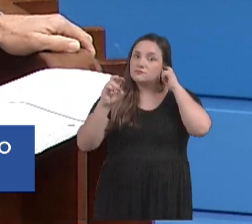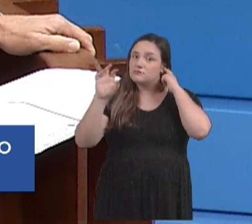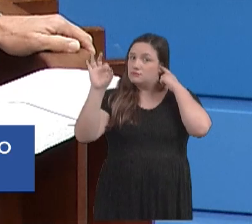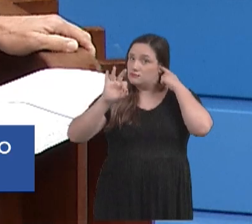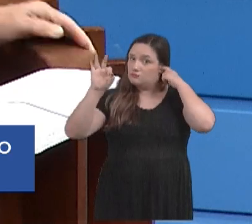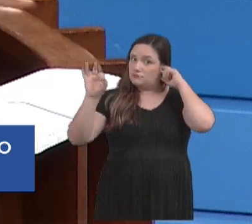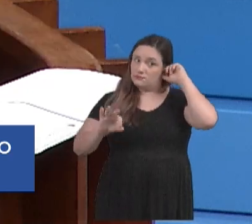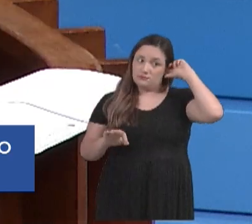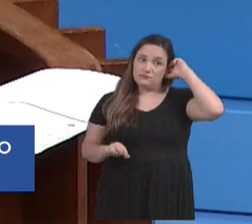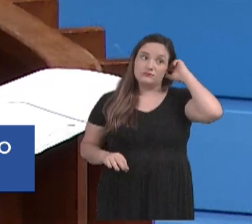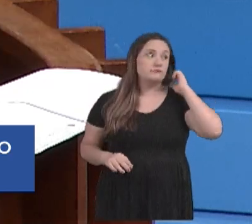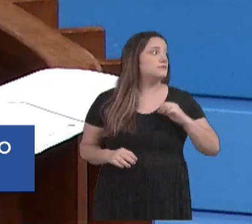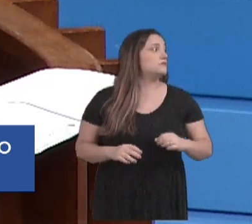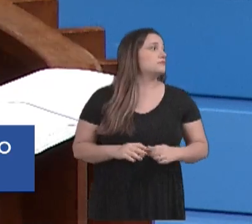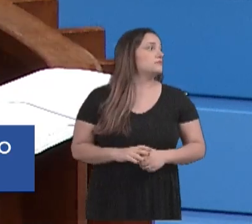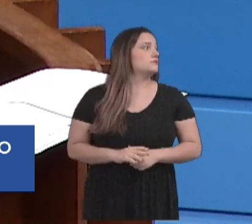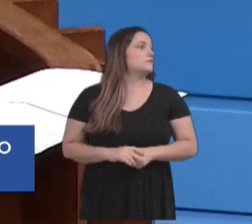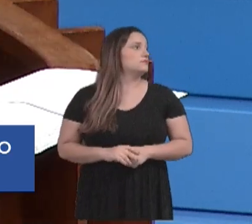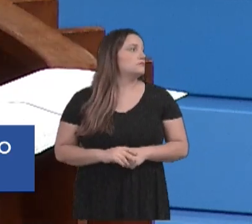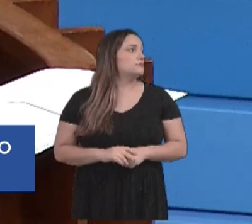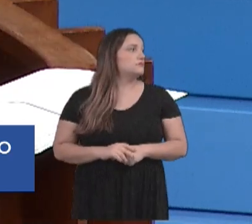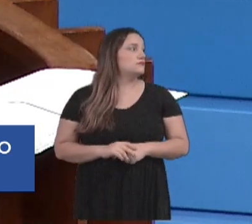5,25. Então,